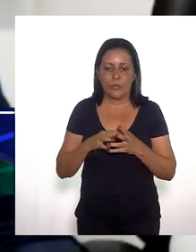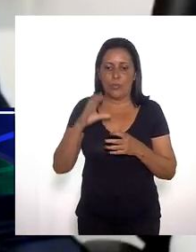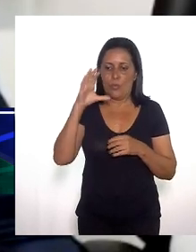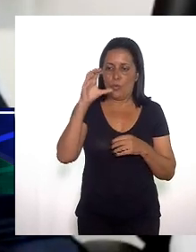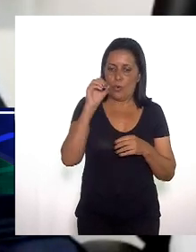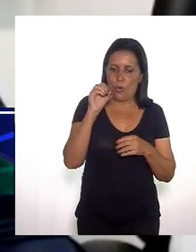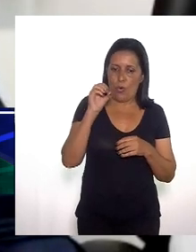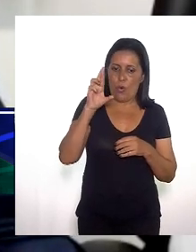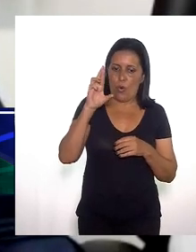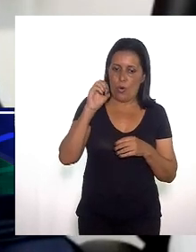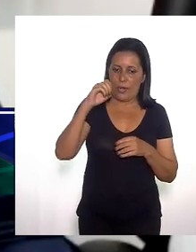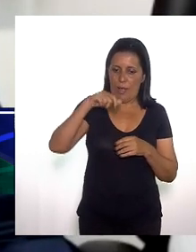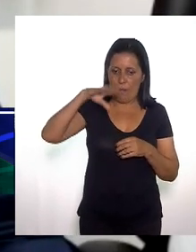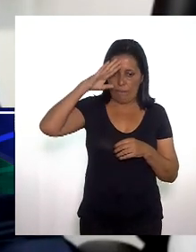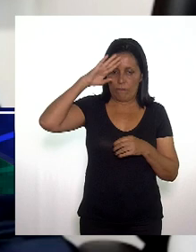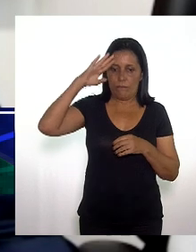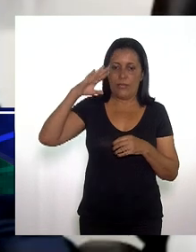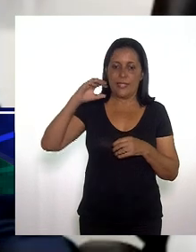Coronel Salema.